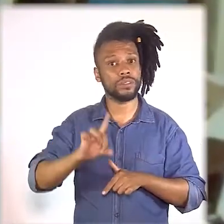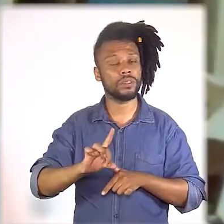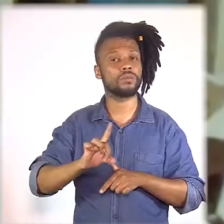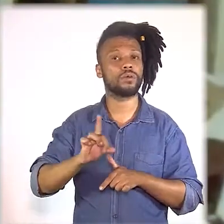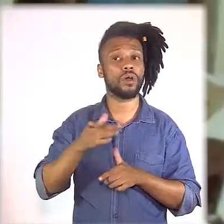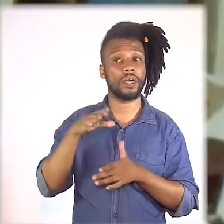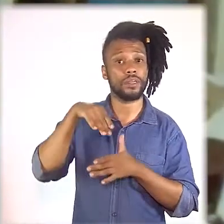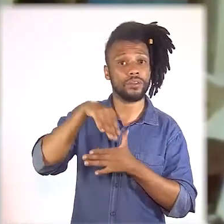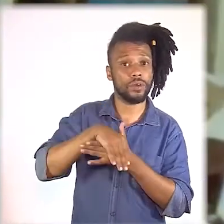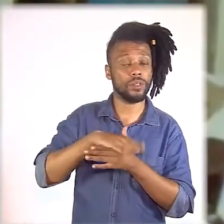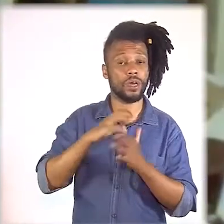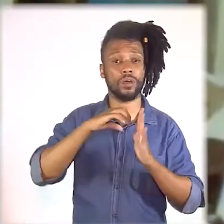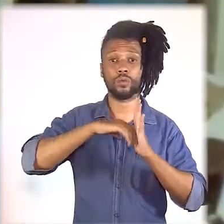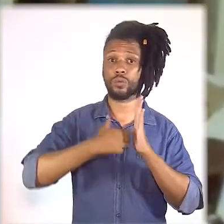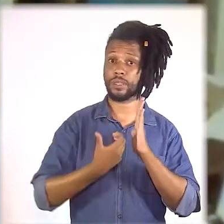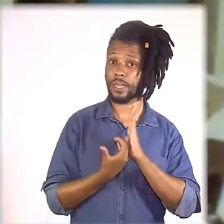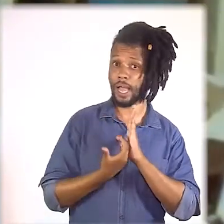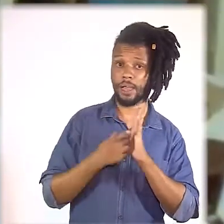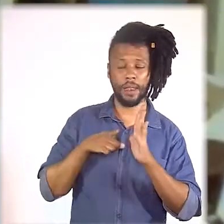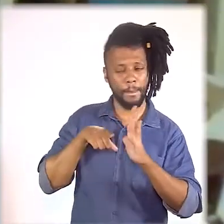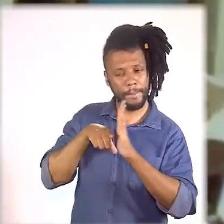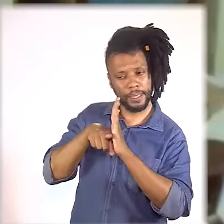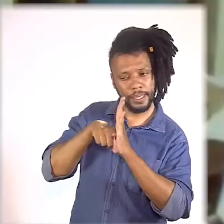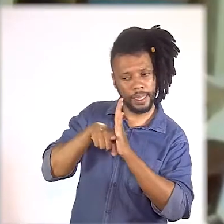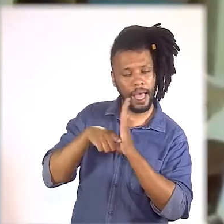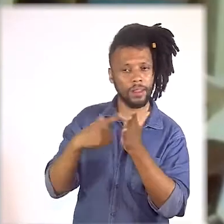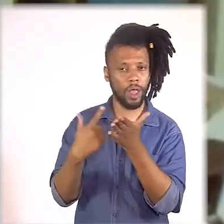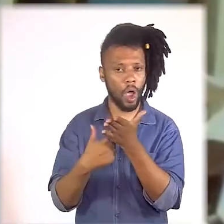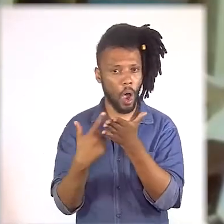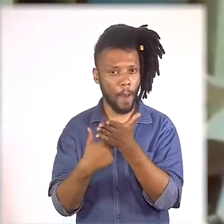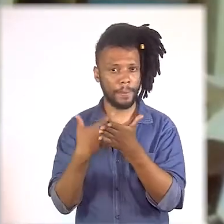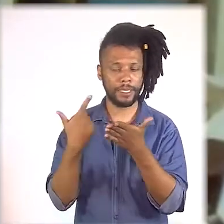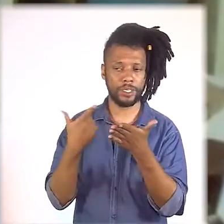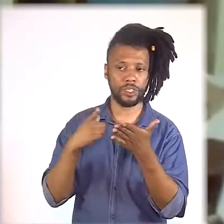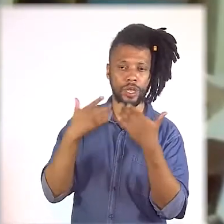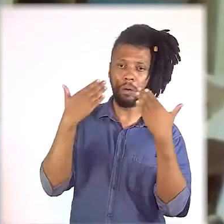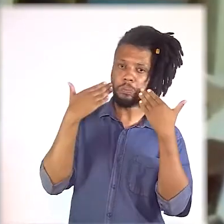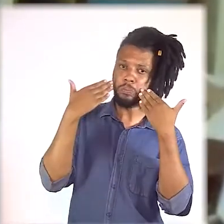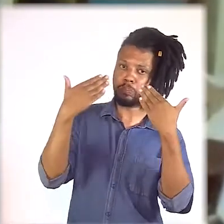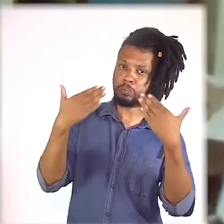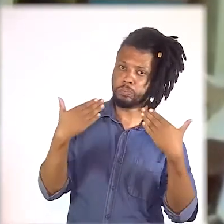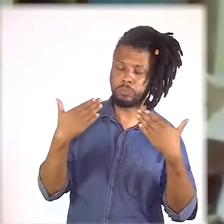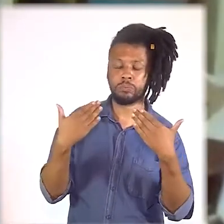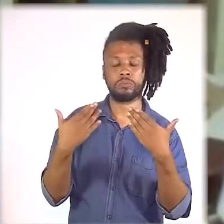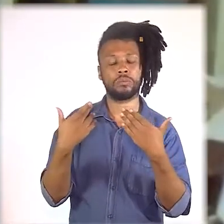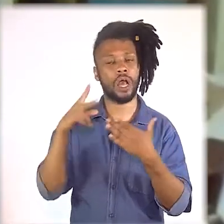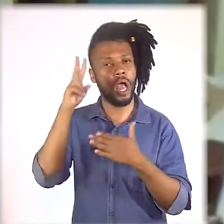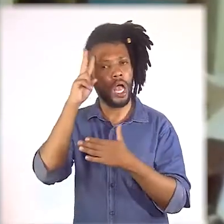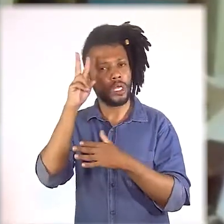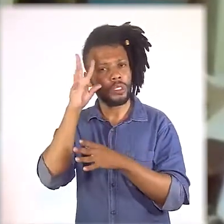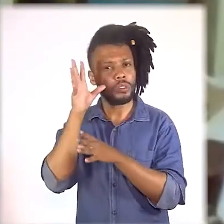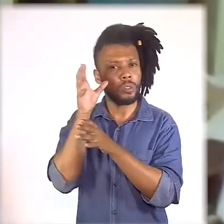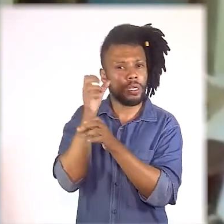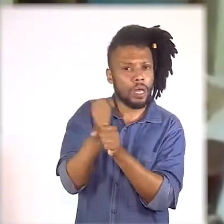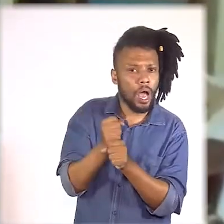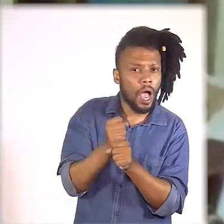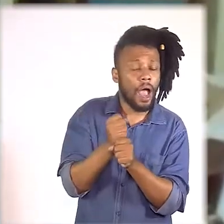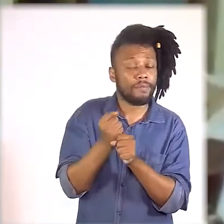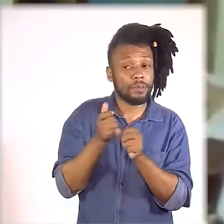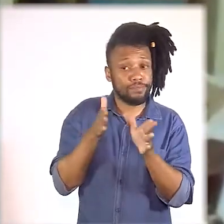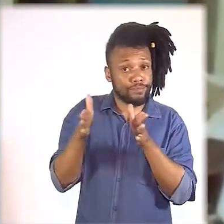como diretor editorial do Senado. Ele pesquisava obras que tinham caído no domínio público, de historiadores, Capistrano de